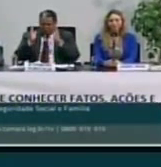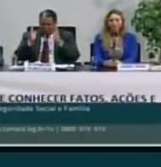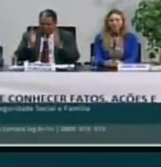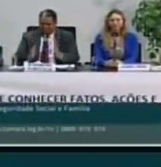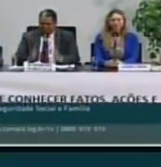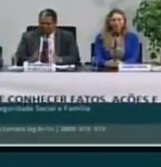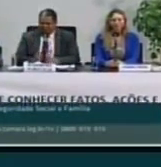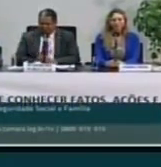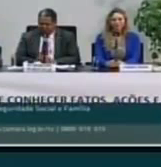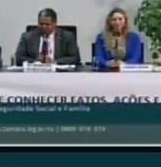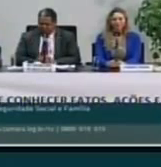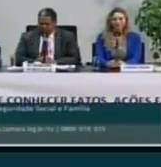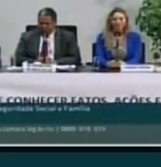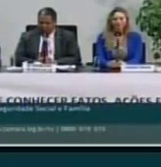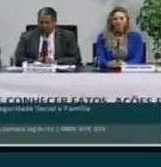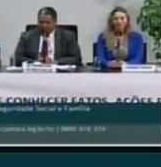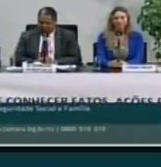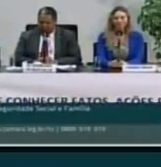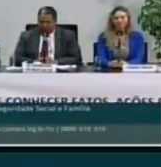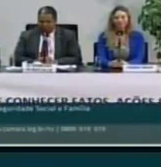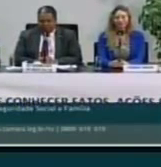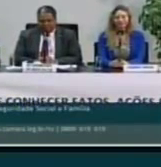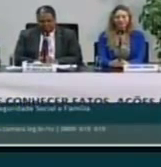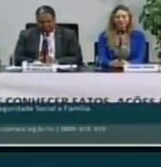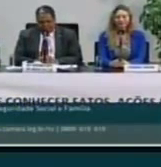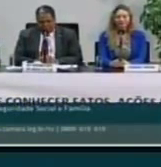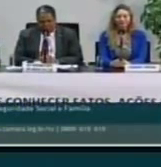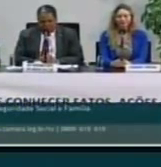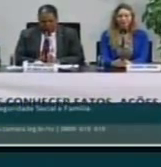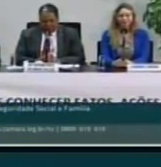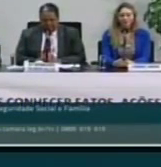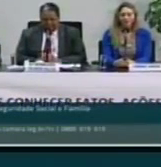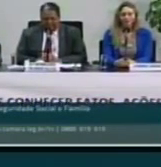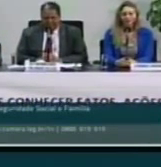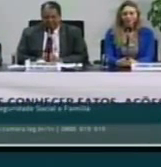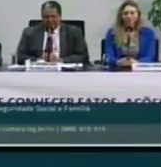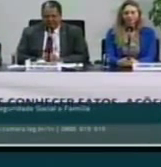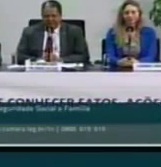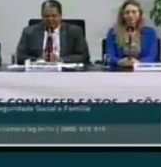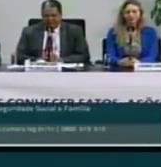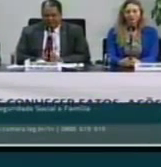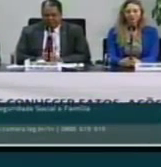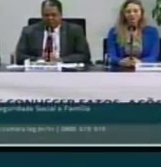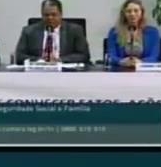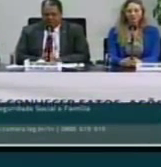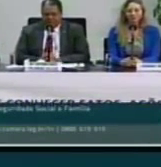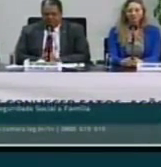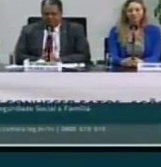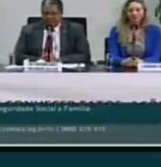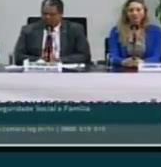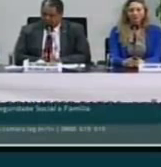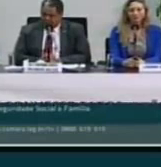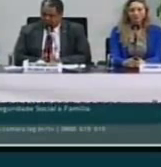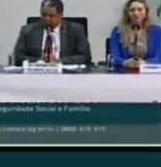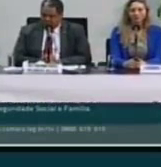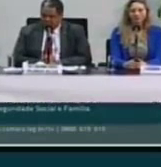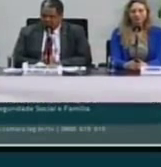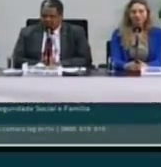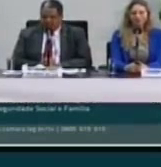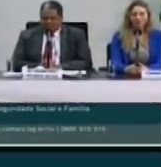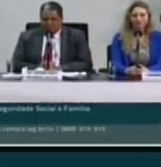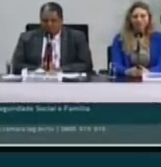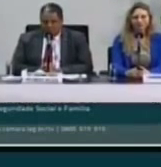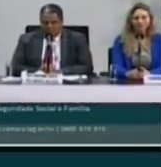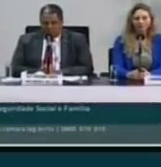em 22 de agosto e a declarar guerra em 31 de agosto contra a Alemanha e a Itália. Devemos reconhecer